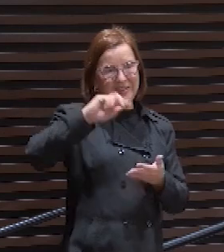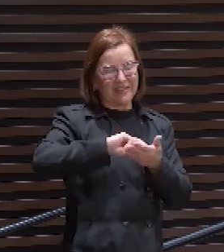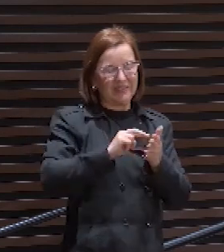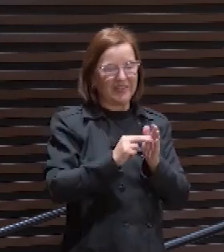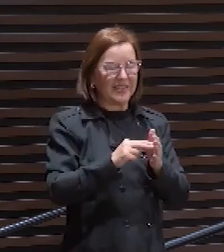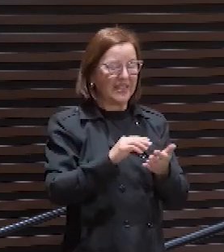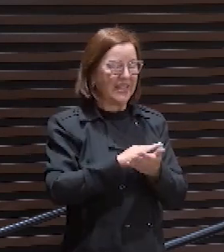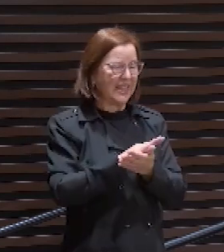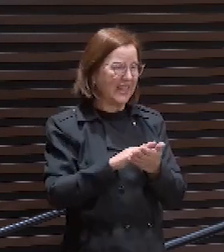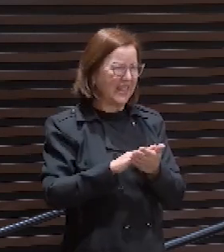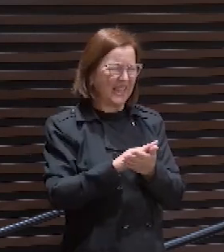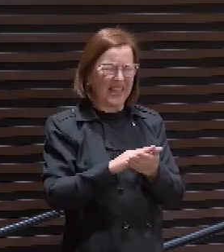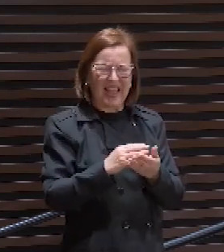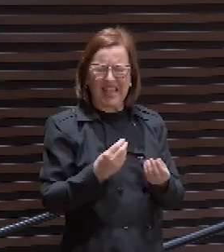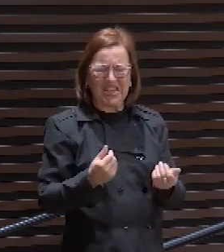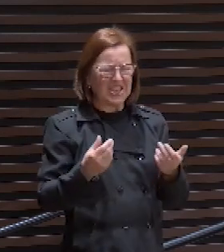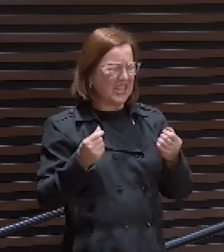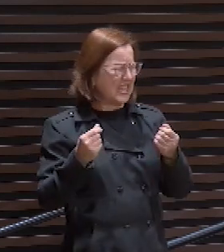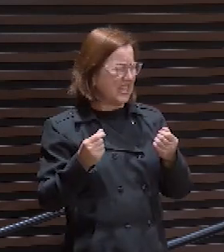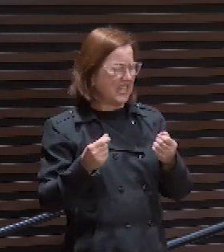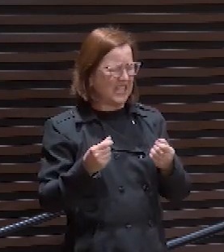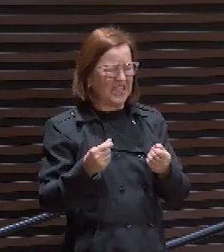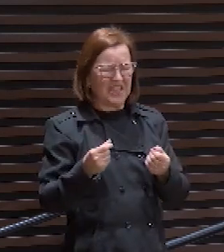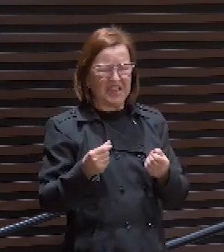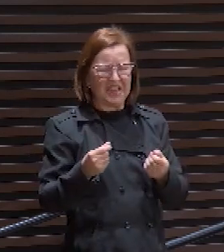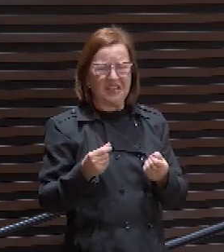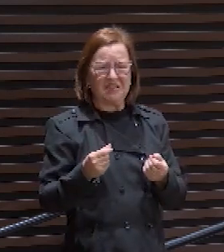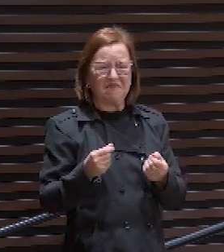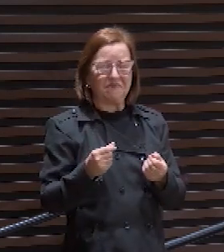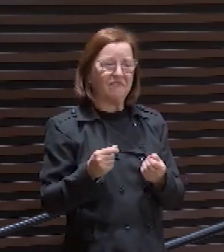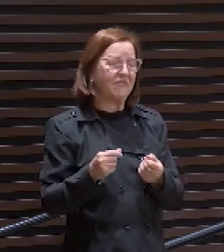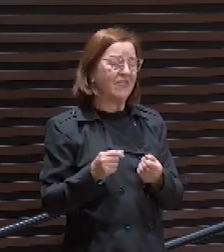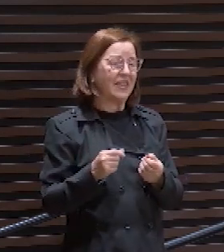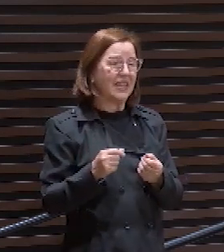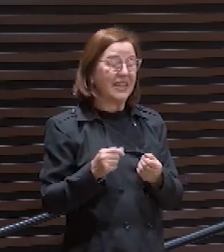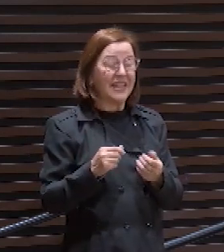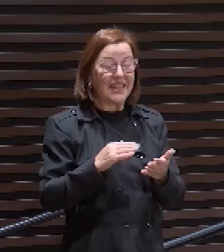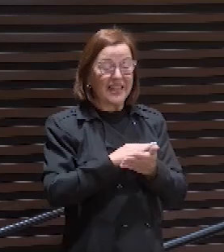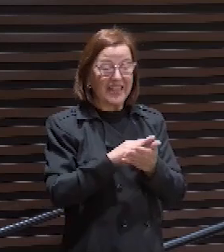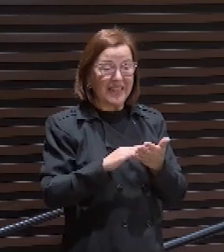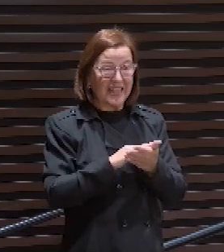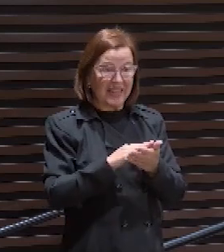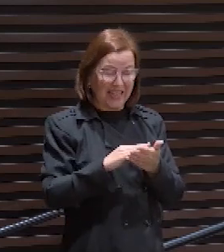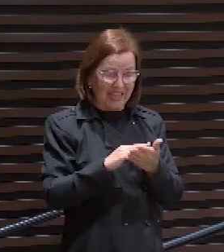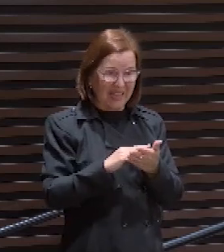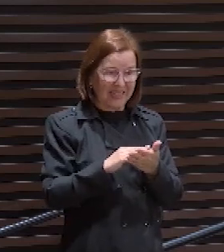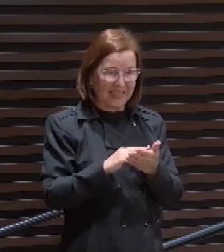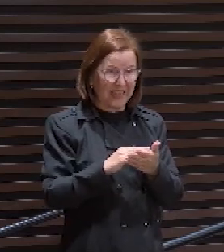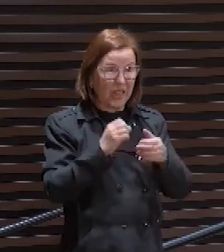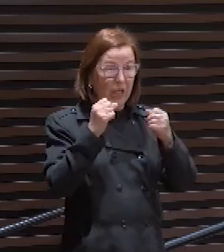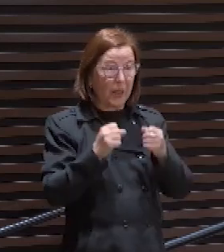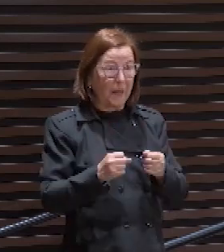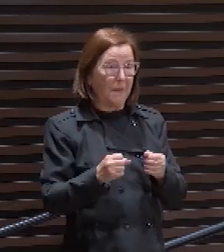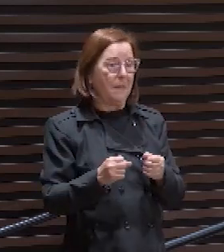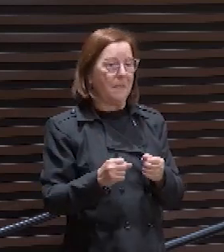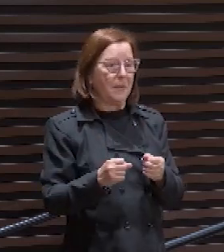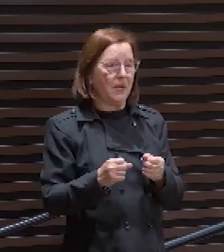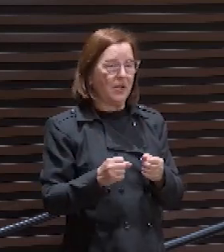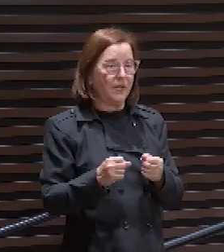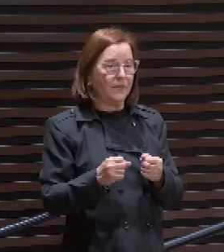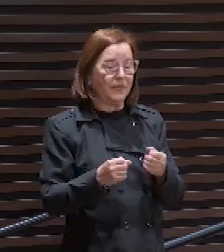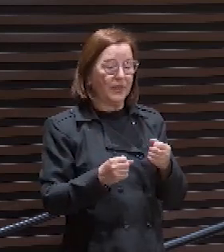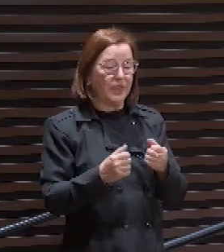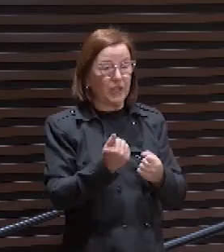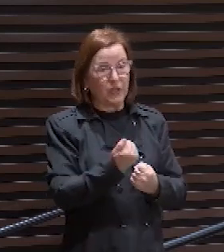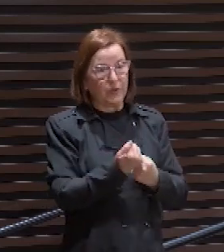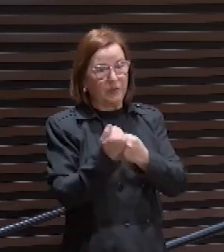nada, nem posses, nem status, nem relacionamentos devem ocupar o lugar que pertence a Deus em nossas vidas. e